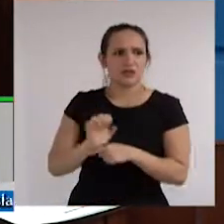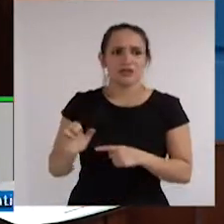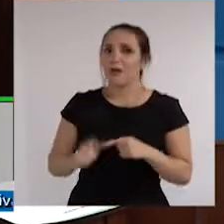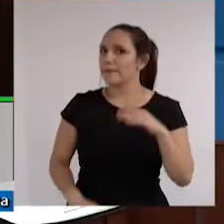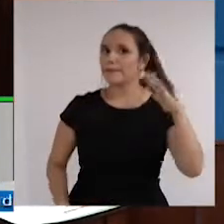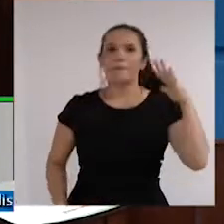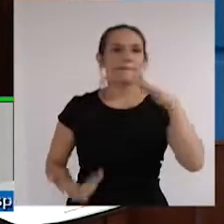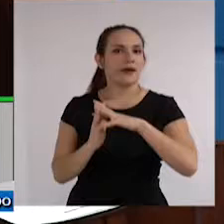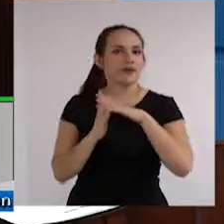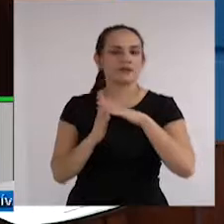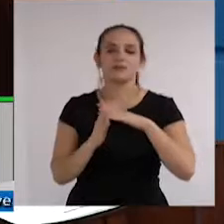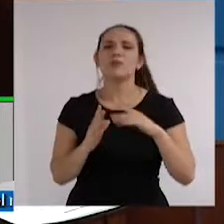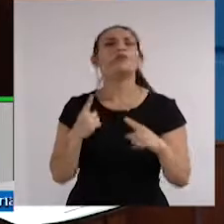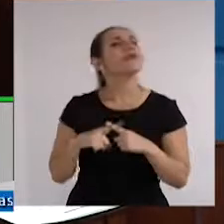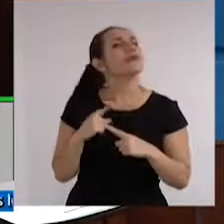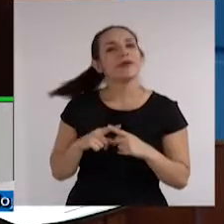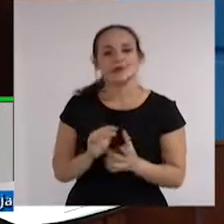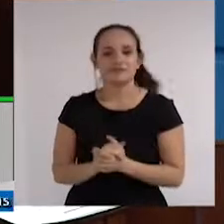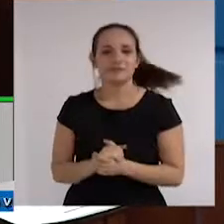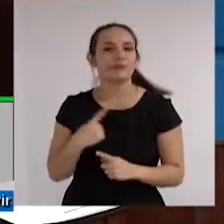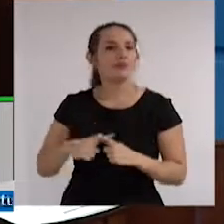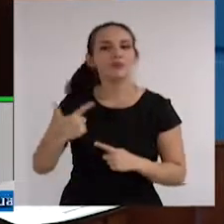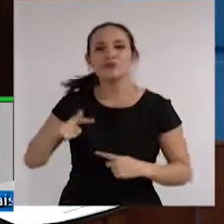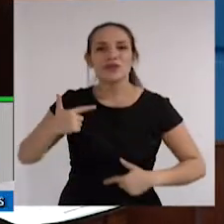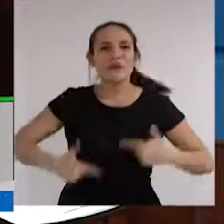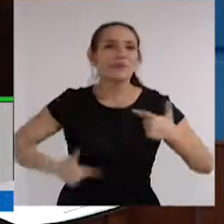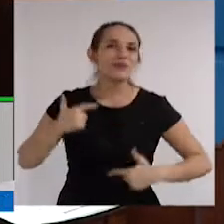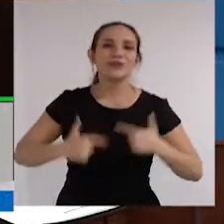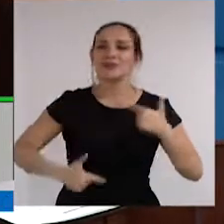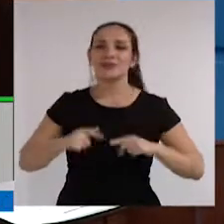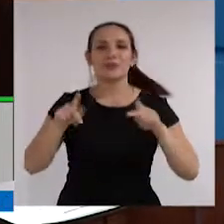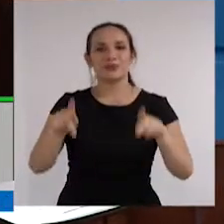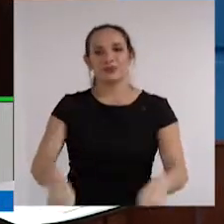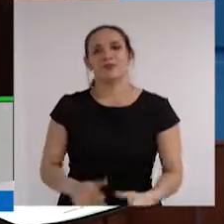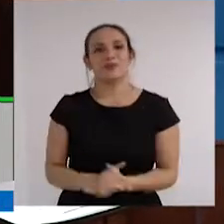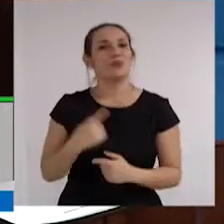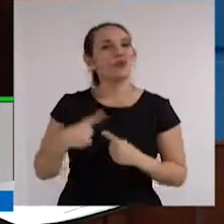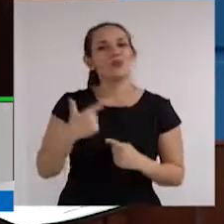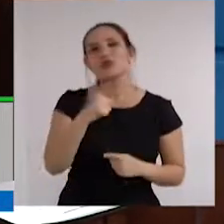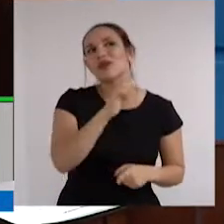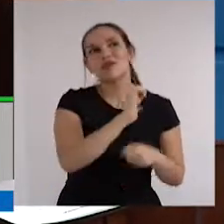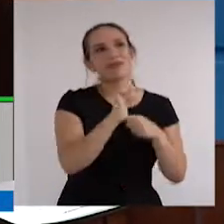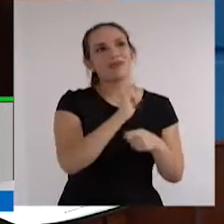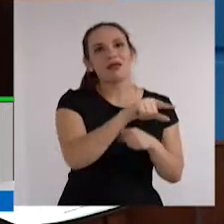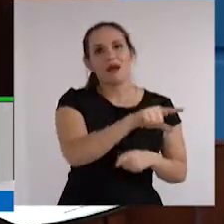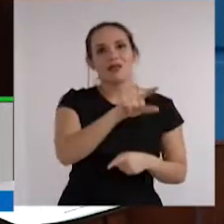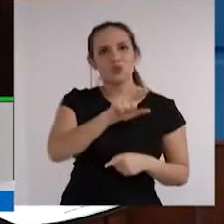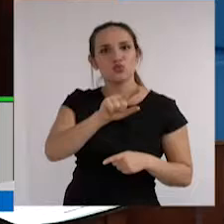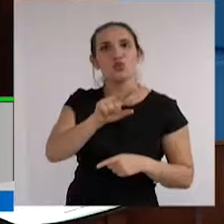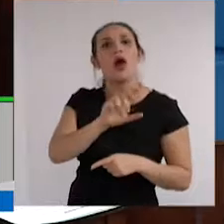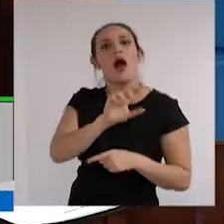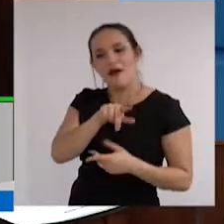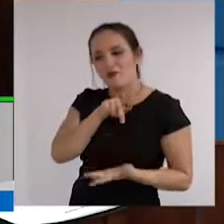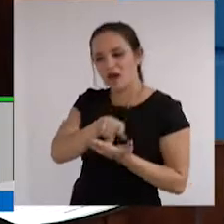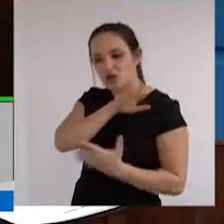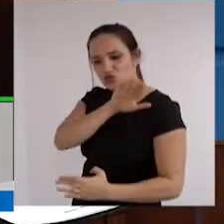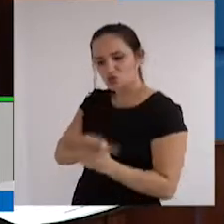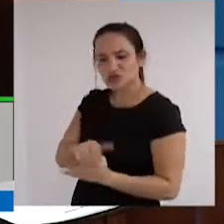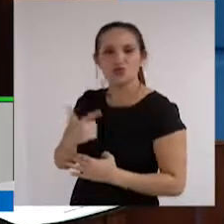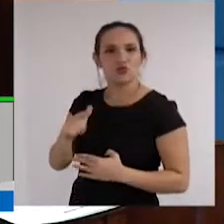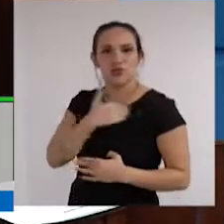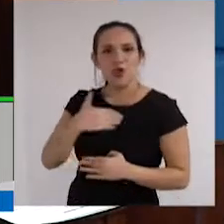limite, é justamente pela ausência do Estado, pela ausência do poder público